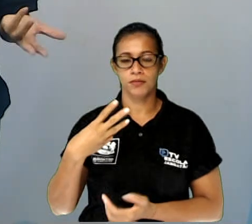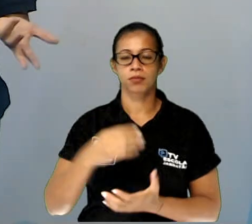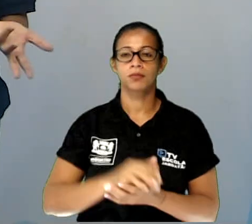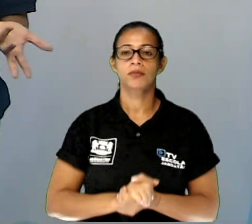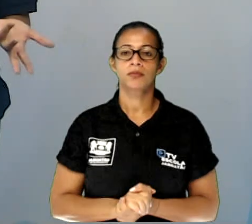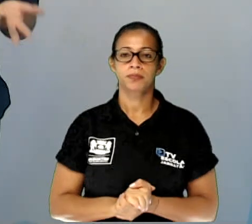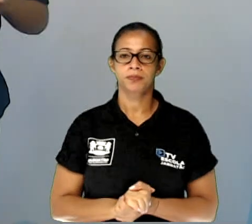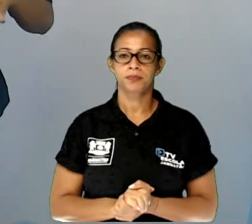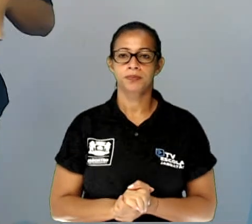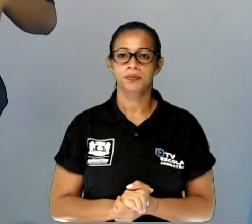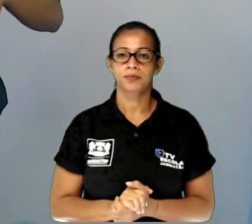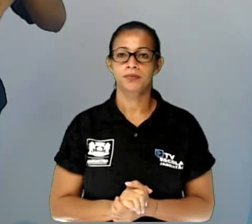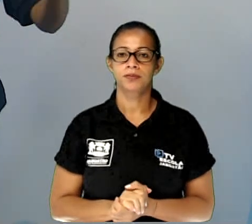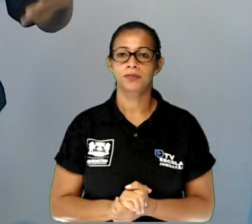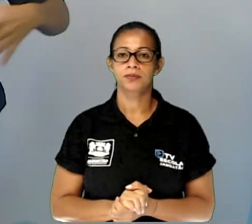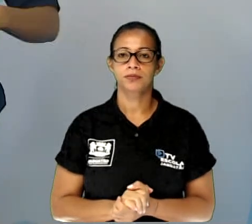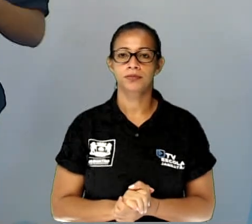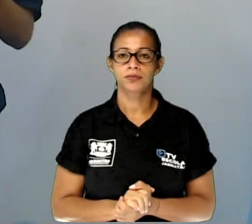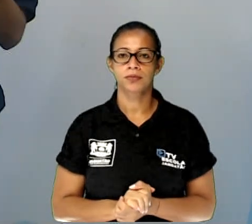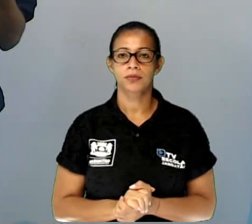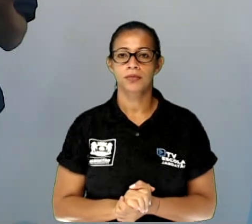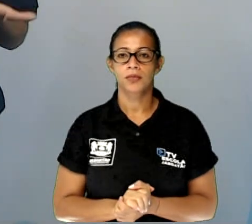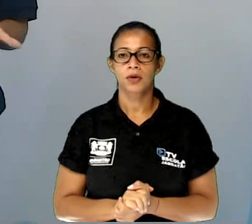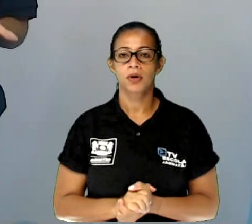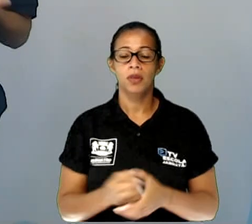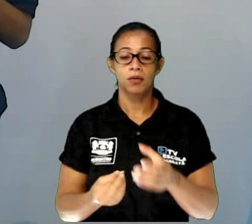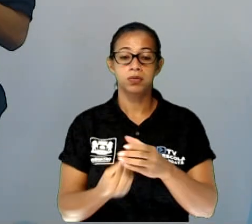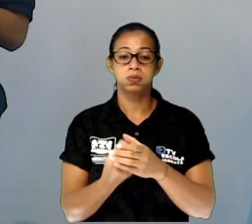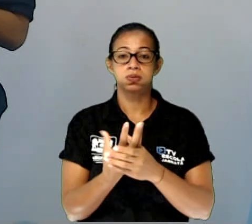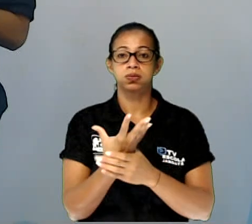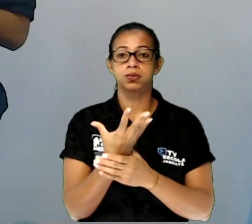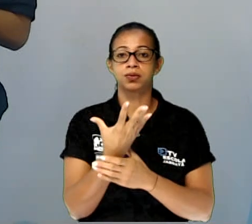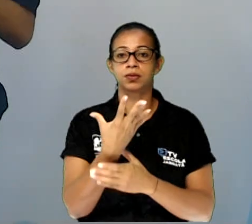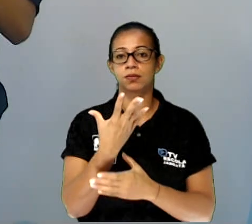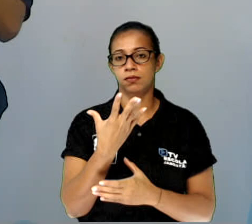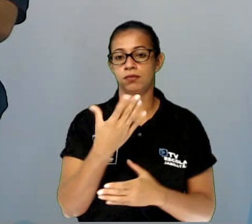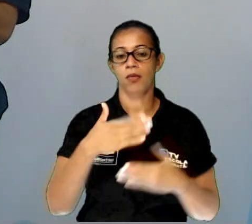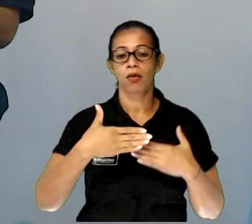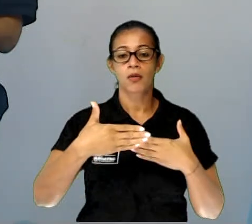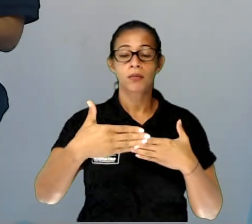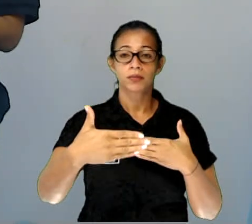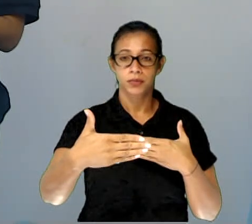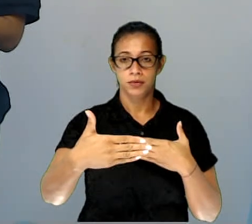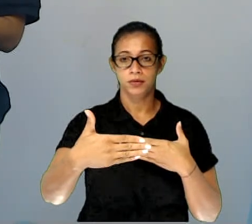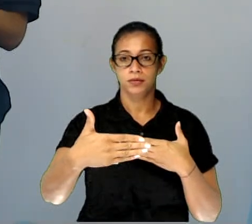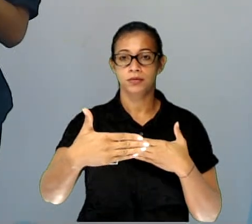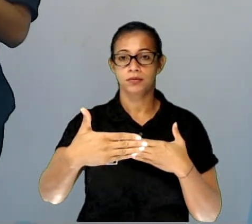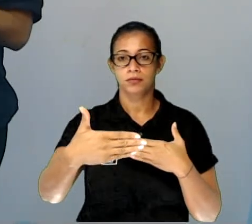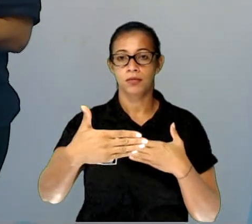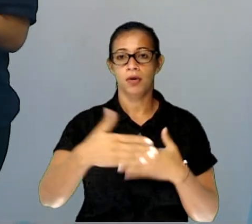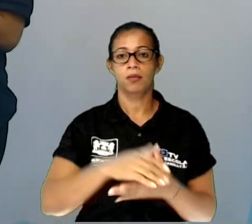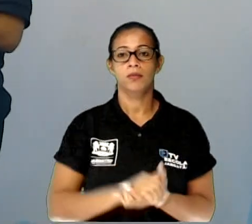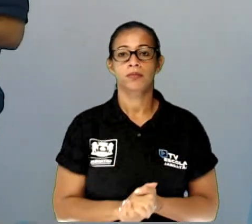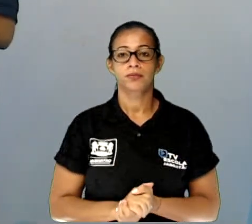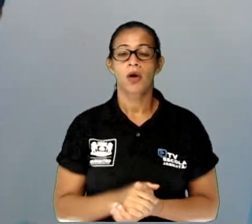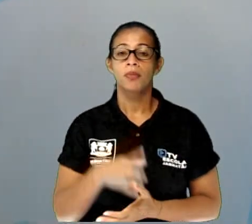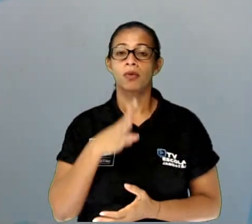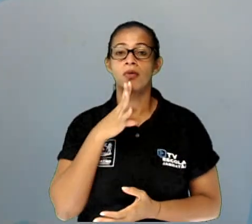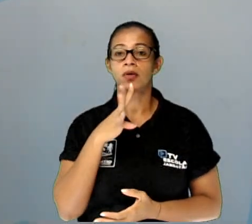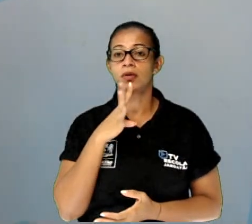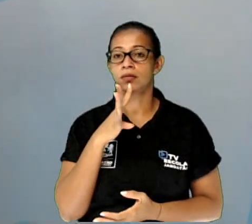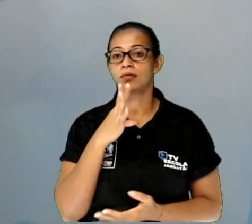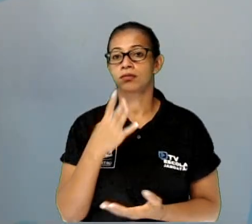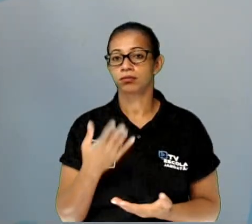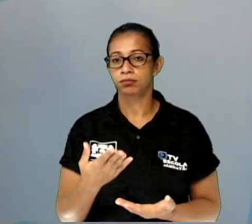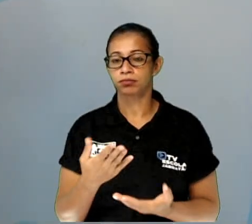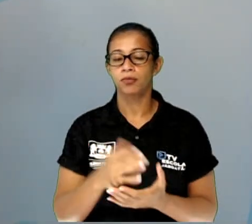do Oriente, ele inaugura ali um novo período histórico conhecido como Idade Média. E é sobre